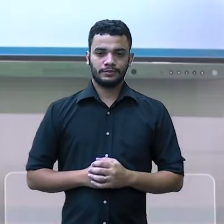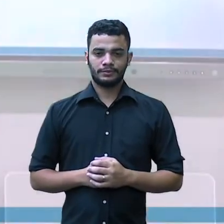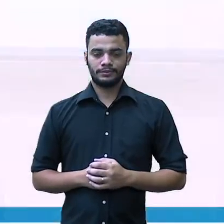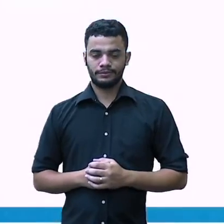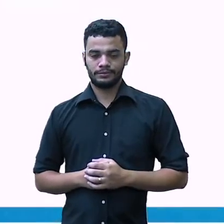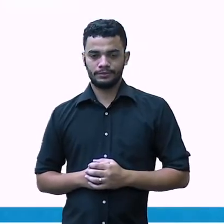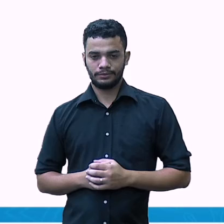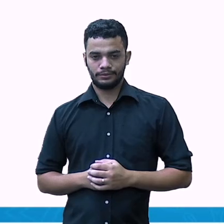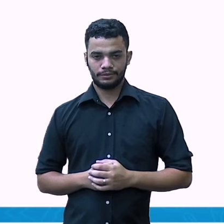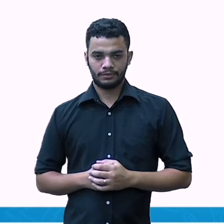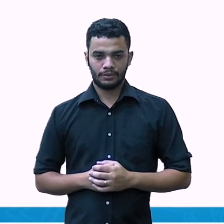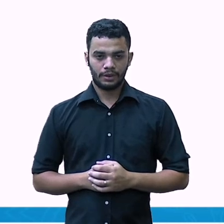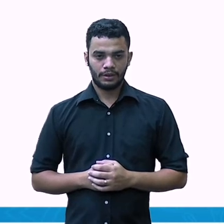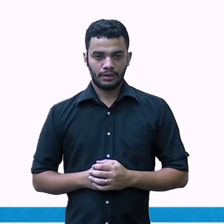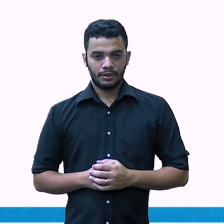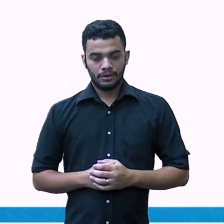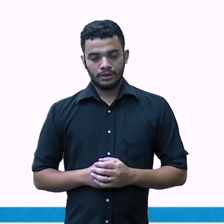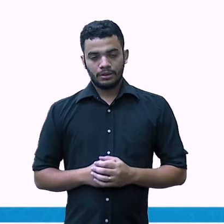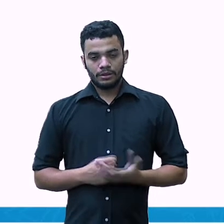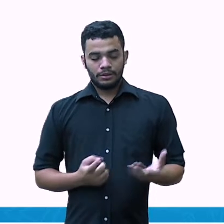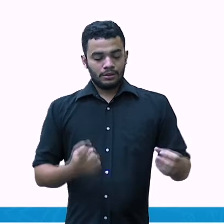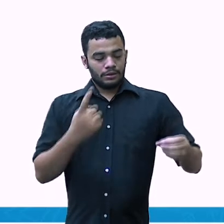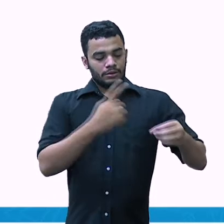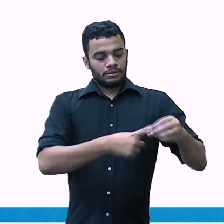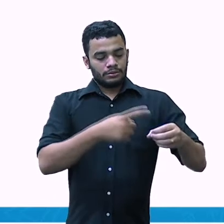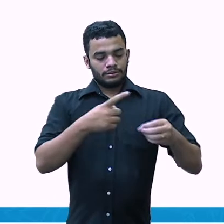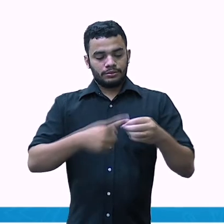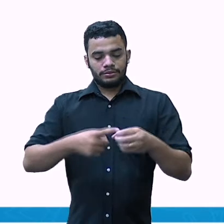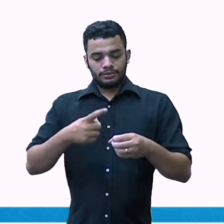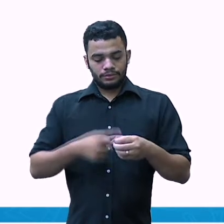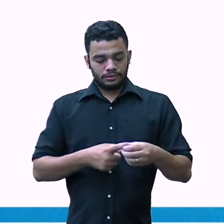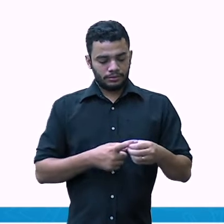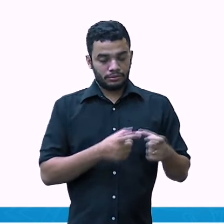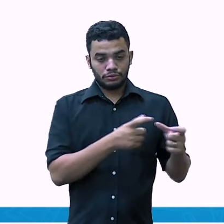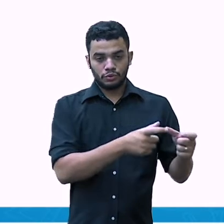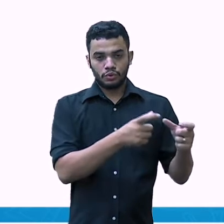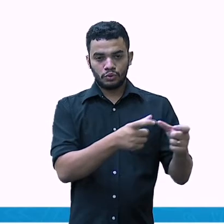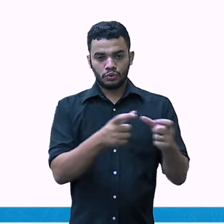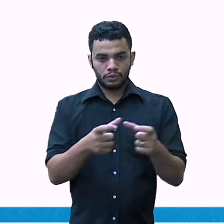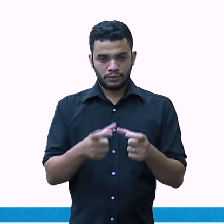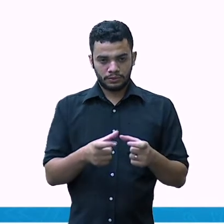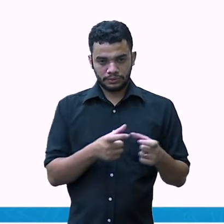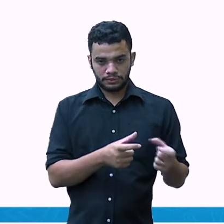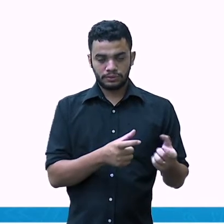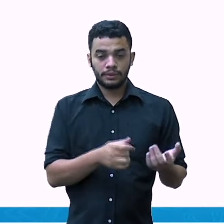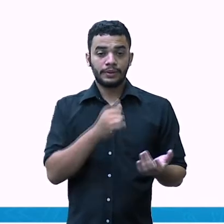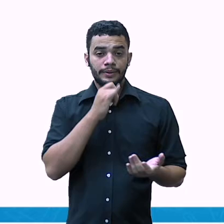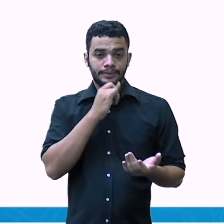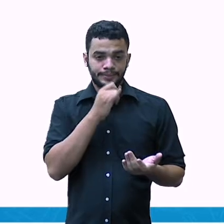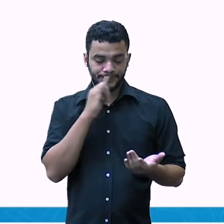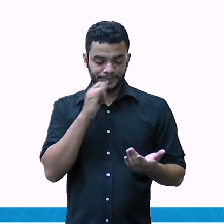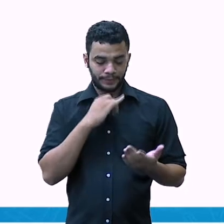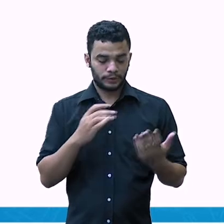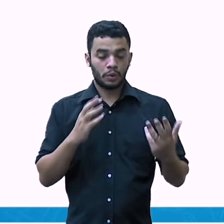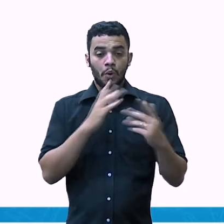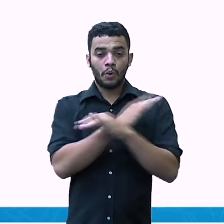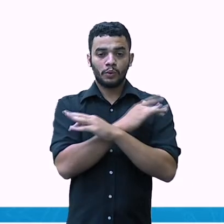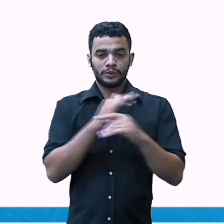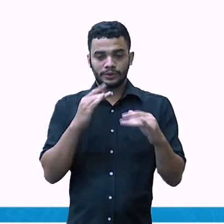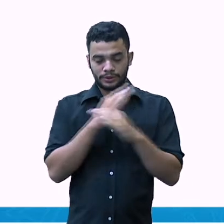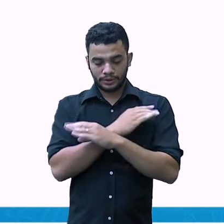As partes da cidade. Normalmente, o centro de uma cidade é caracterizado